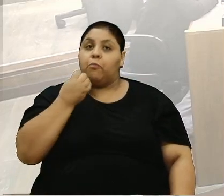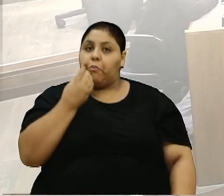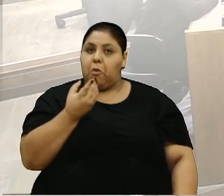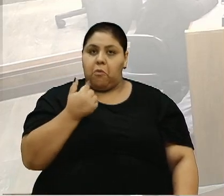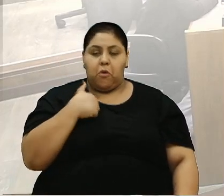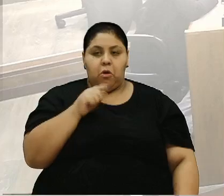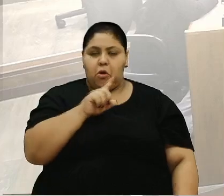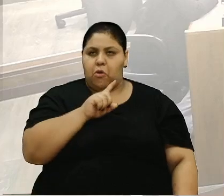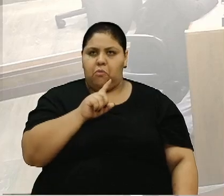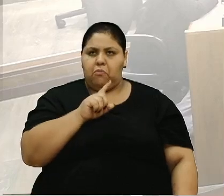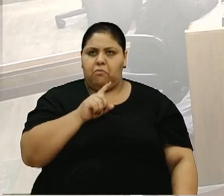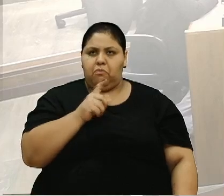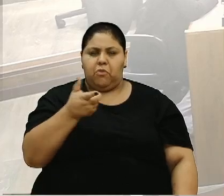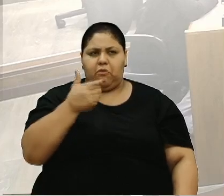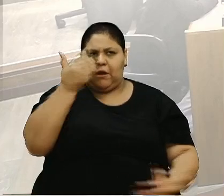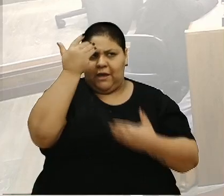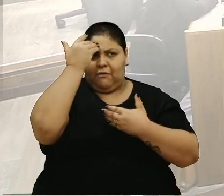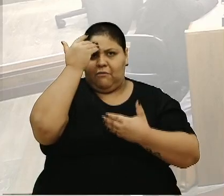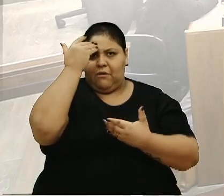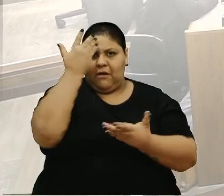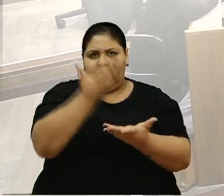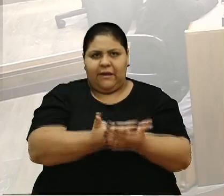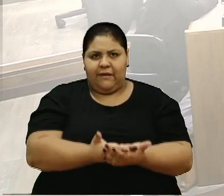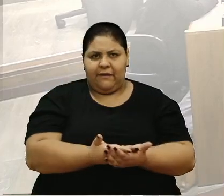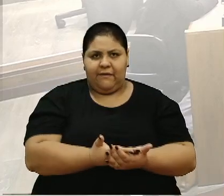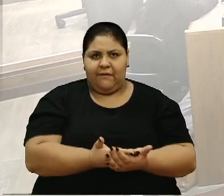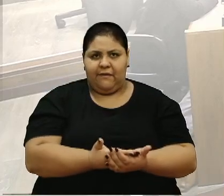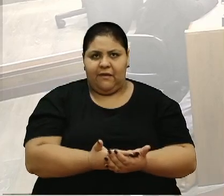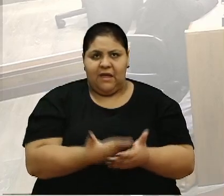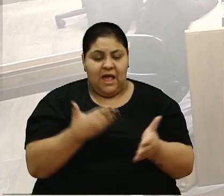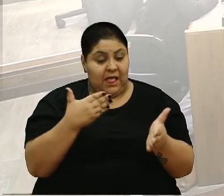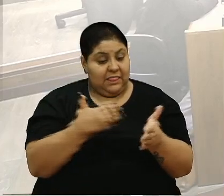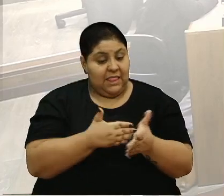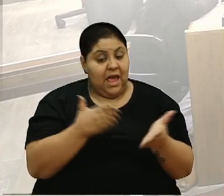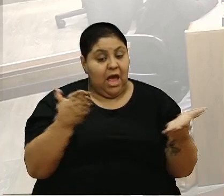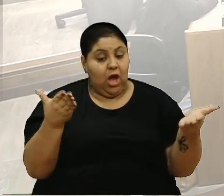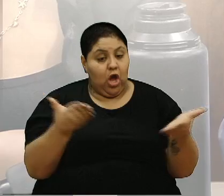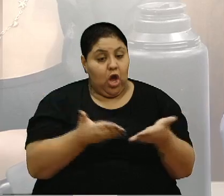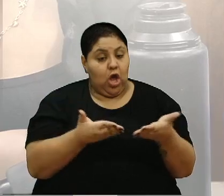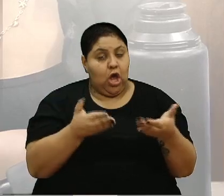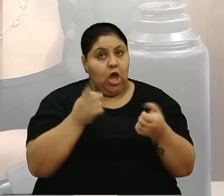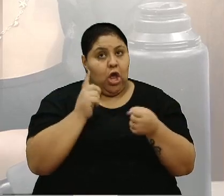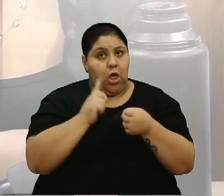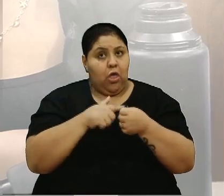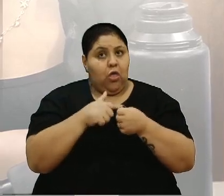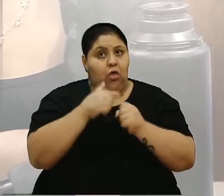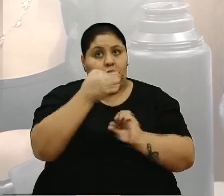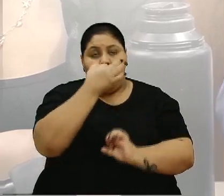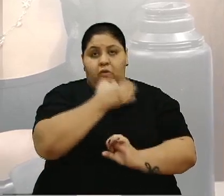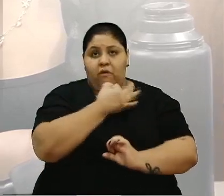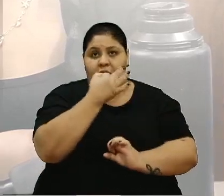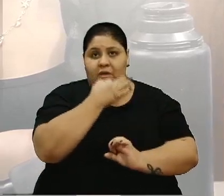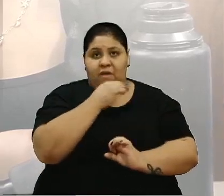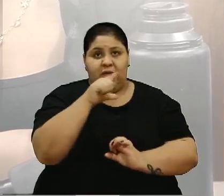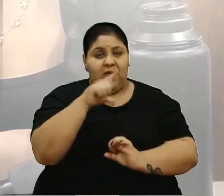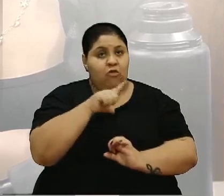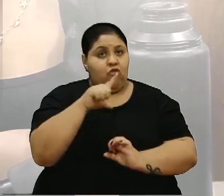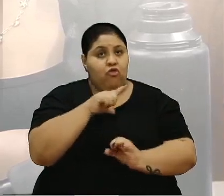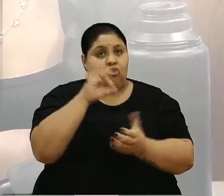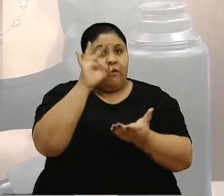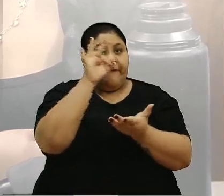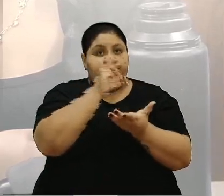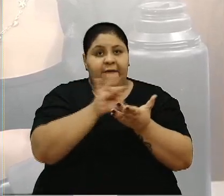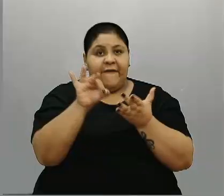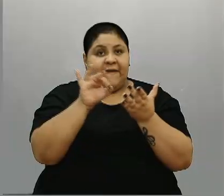quero acreditar que até agora a cidade de Caxias do Sul não tenha cadastrado